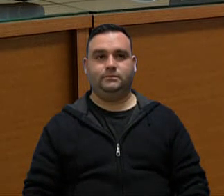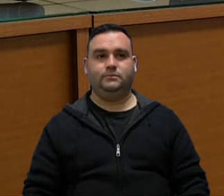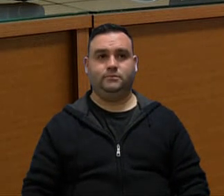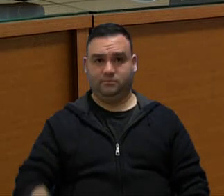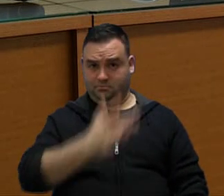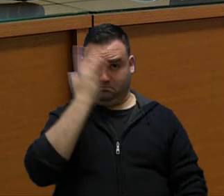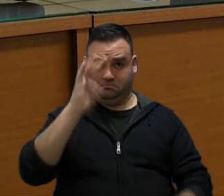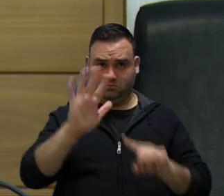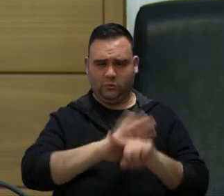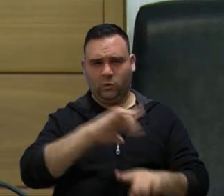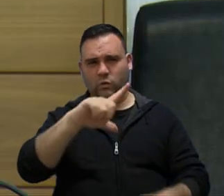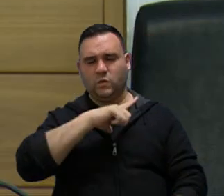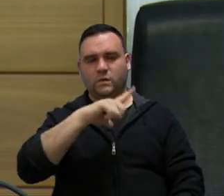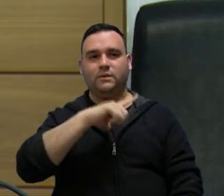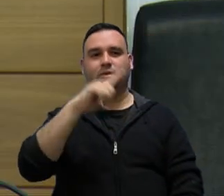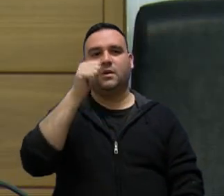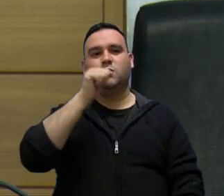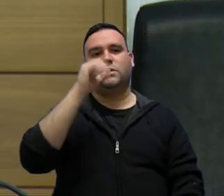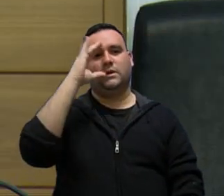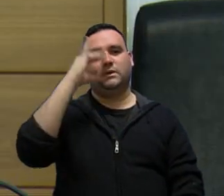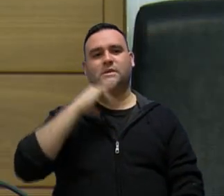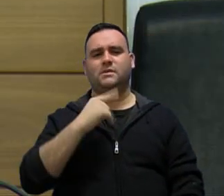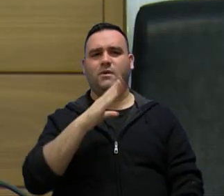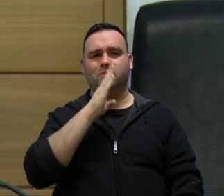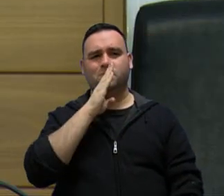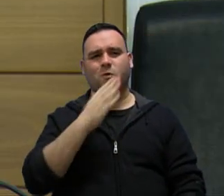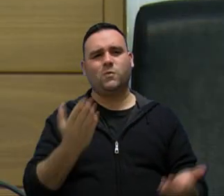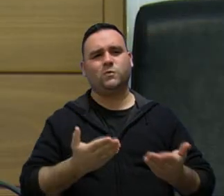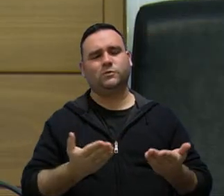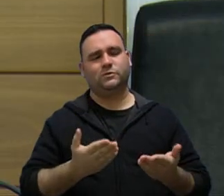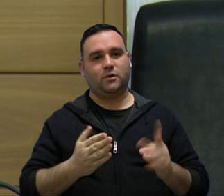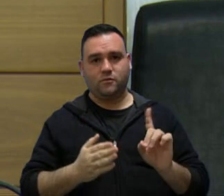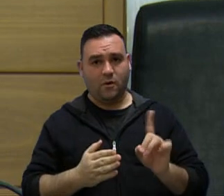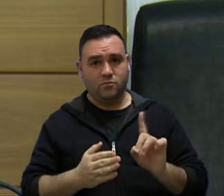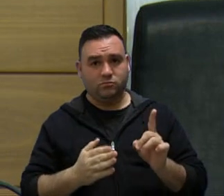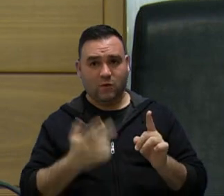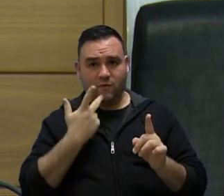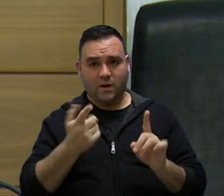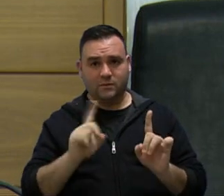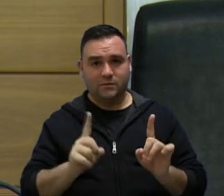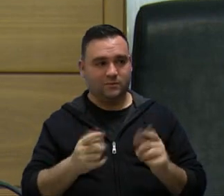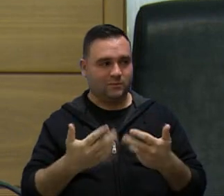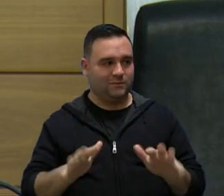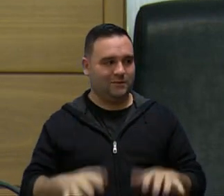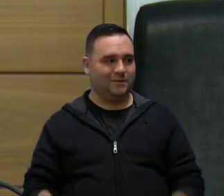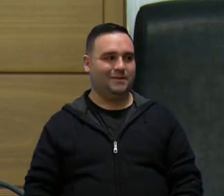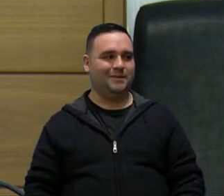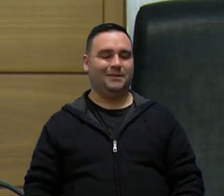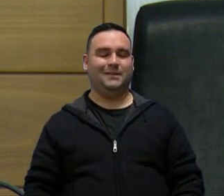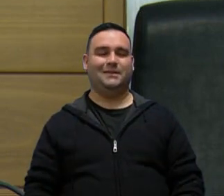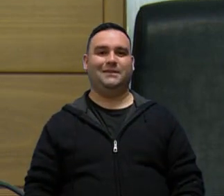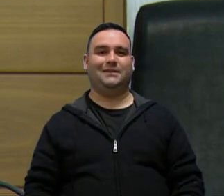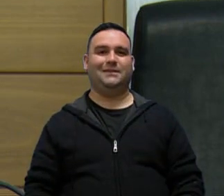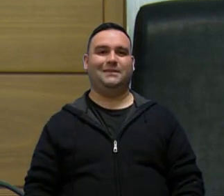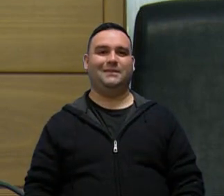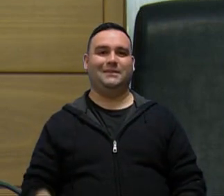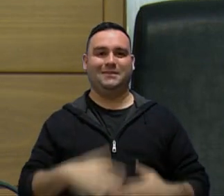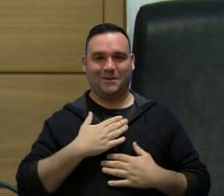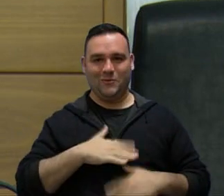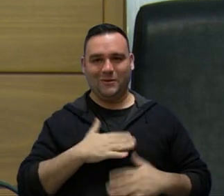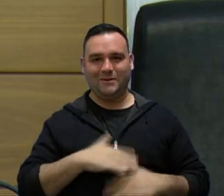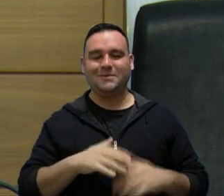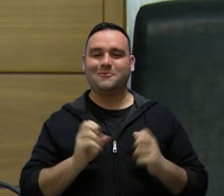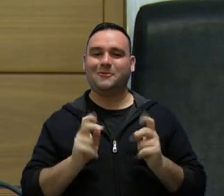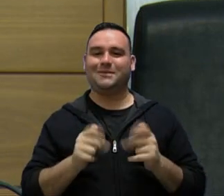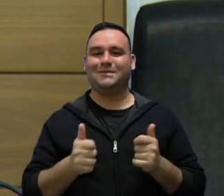se alguém tem mais algum questionamento verdade área você não falou nada hoje não não quer falando ah tá tranquilo